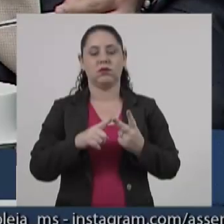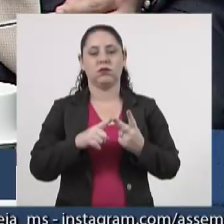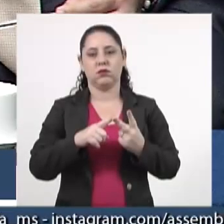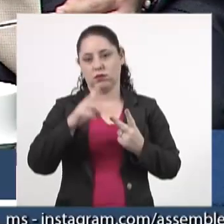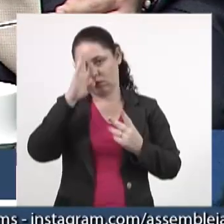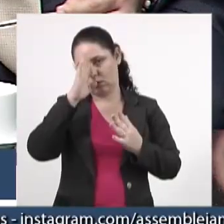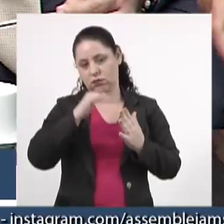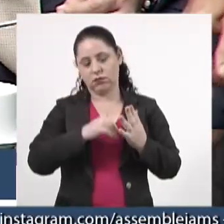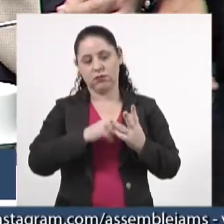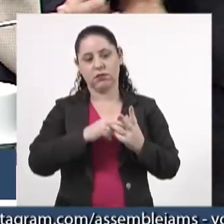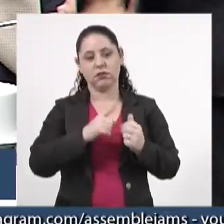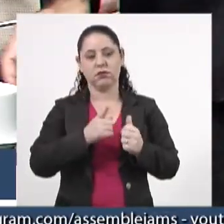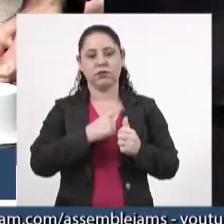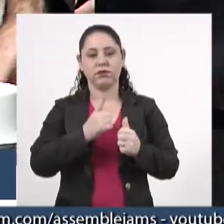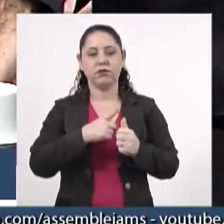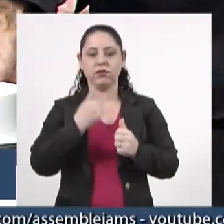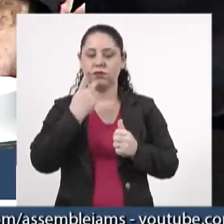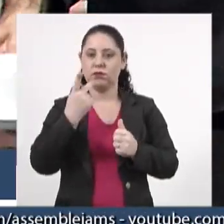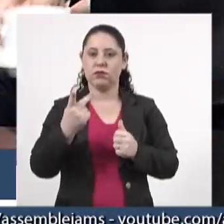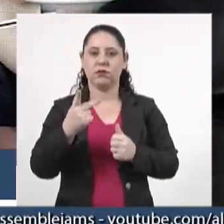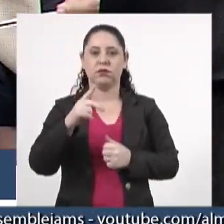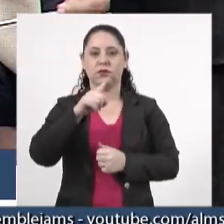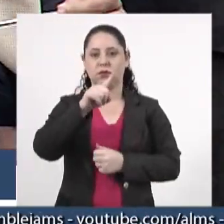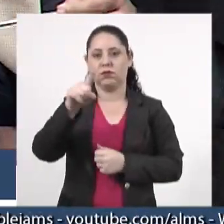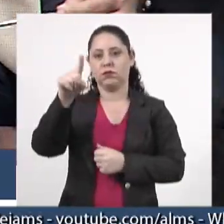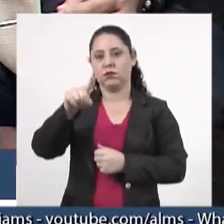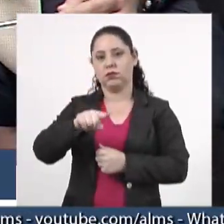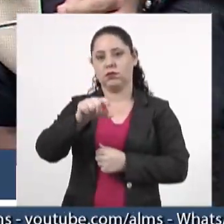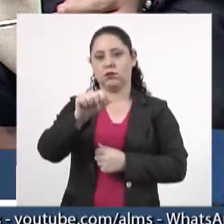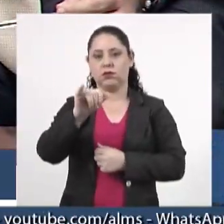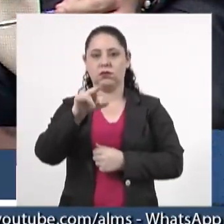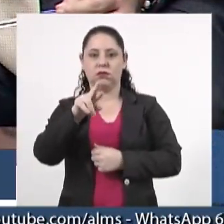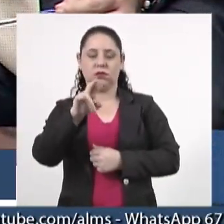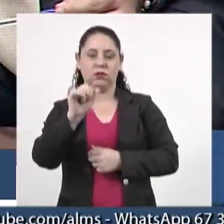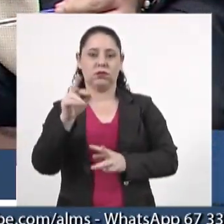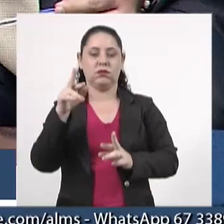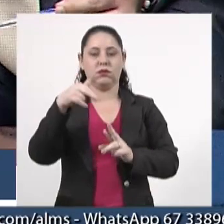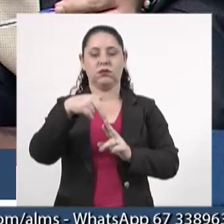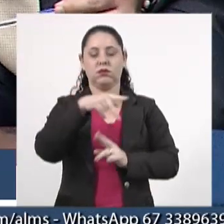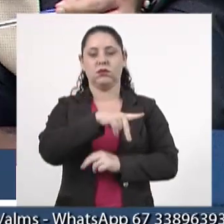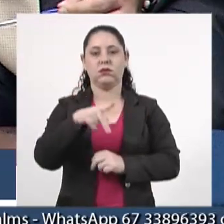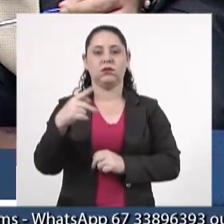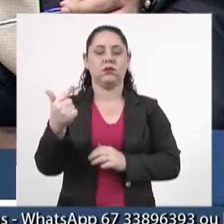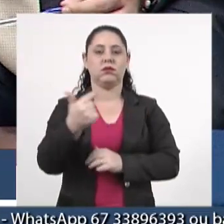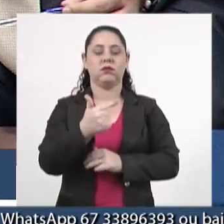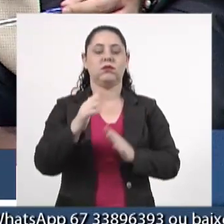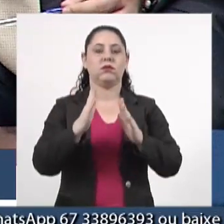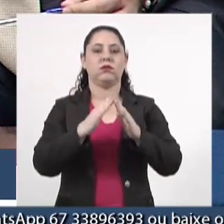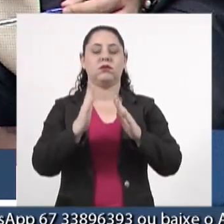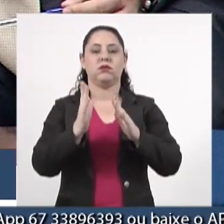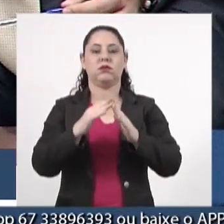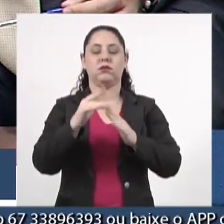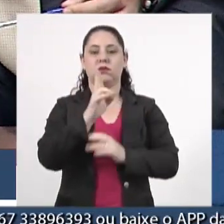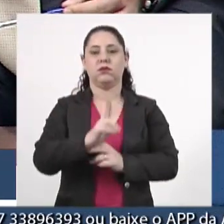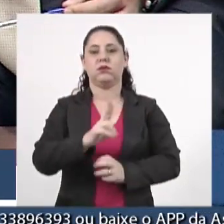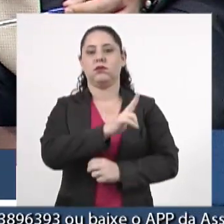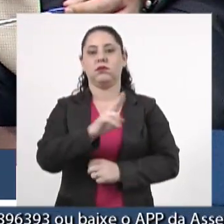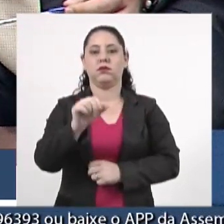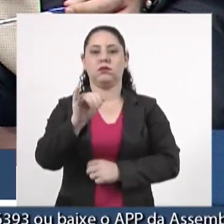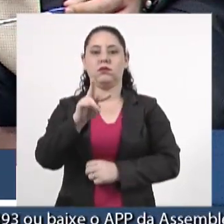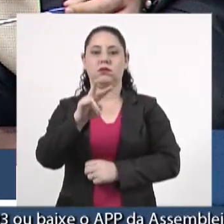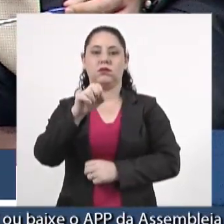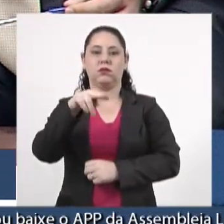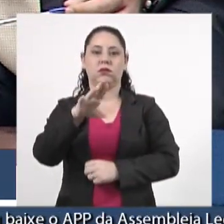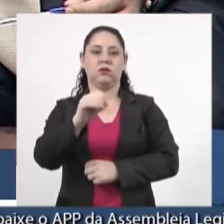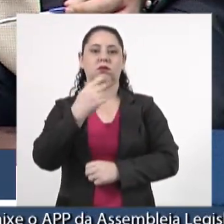Pela ordem. Então, primeiro vai falar a senhora Zaira Brito, representando o presidente da segunda casa, pastor Silvano Sena, que falarão